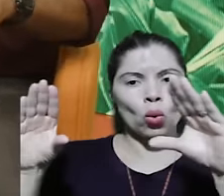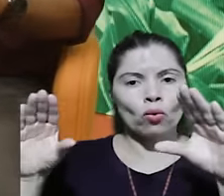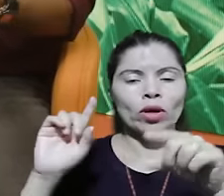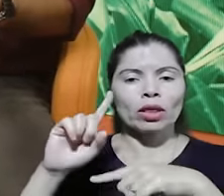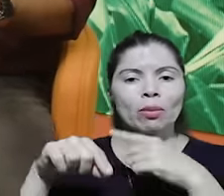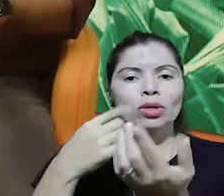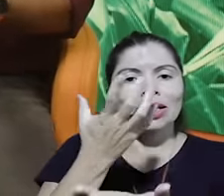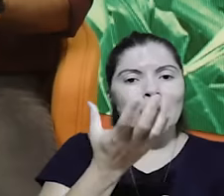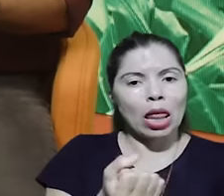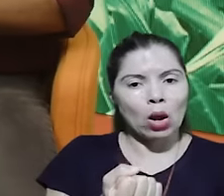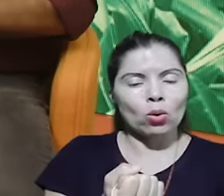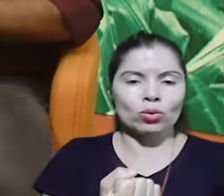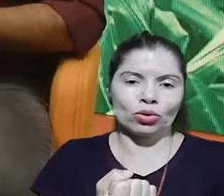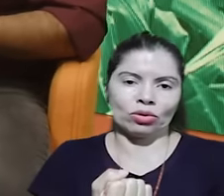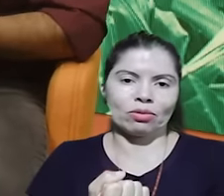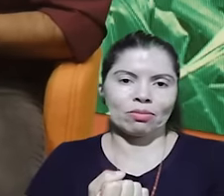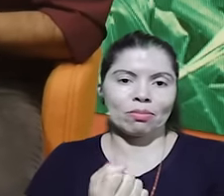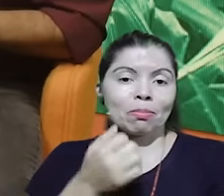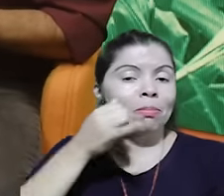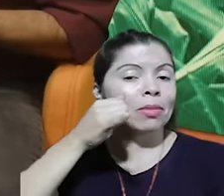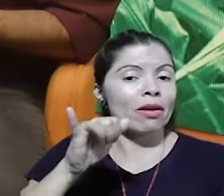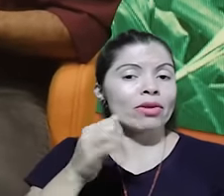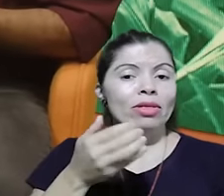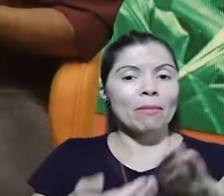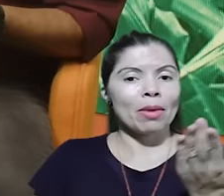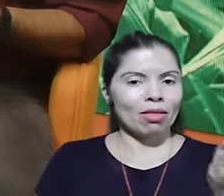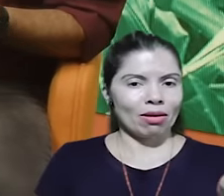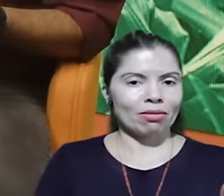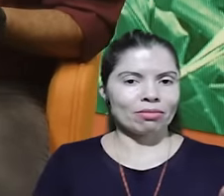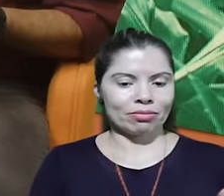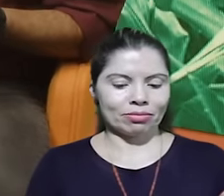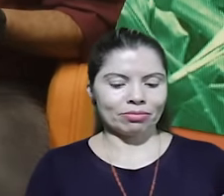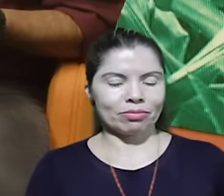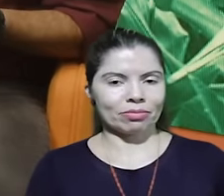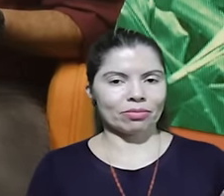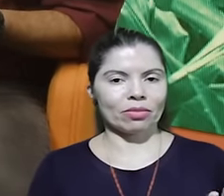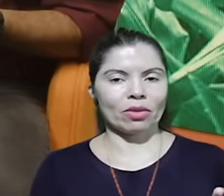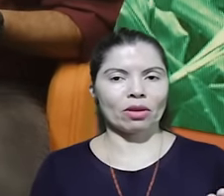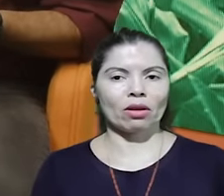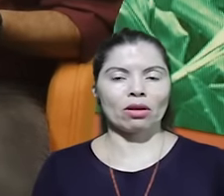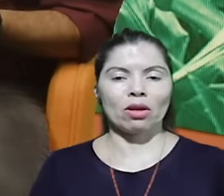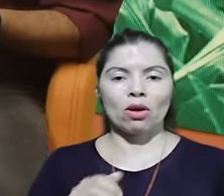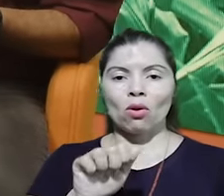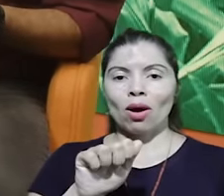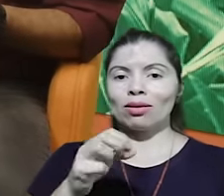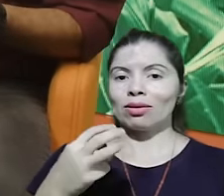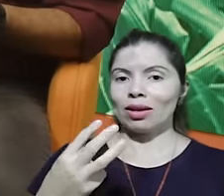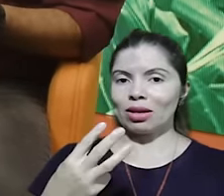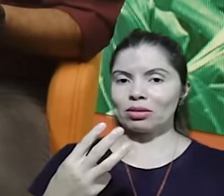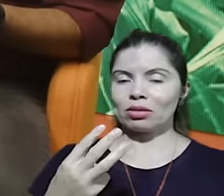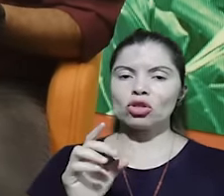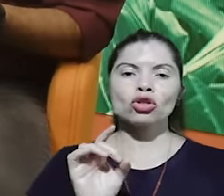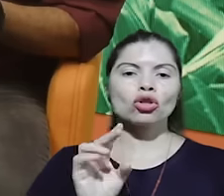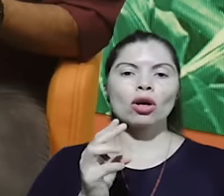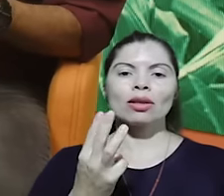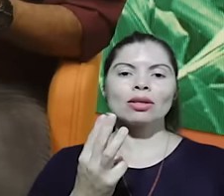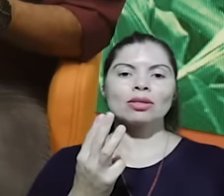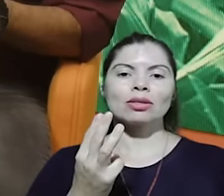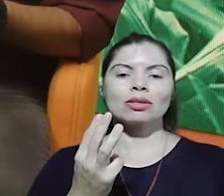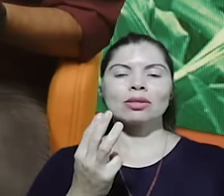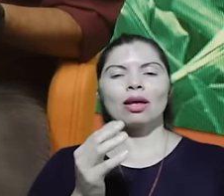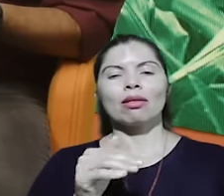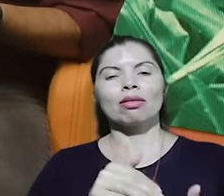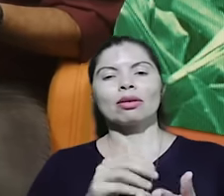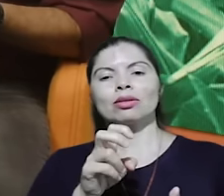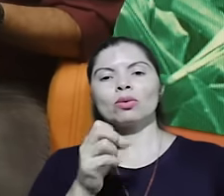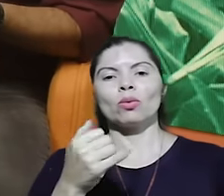dele caso perca né o arquivo eh o A3 ele dura de 3 a 5 anos né acho que